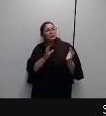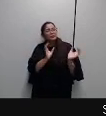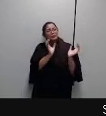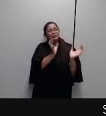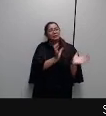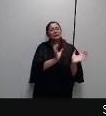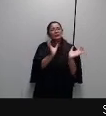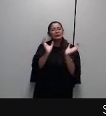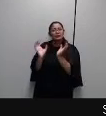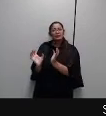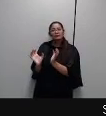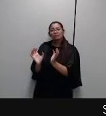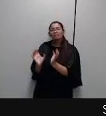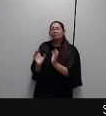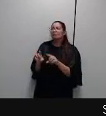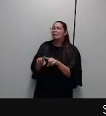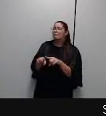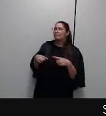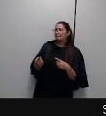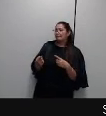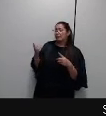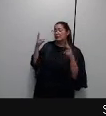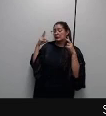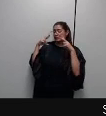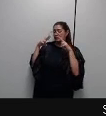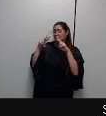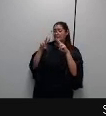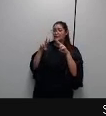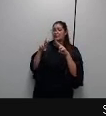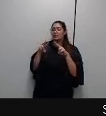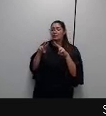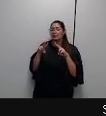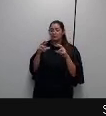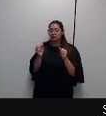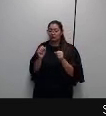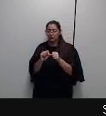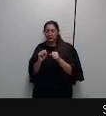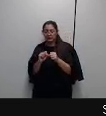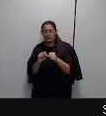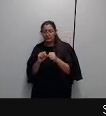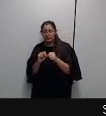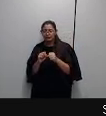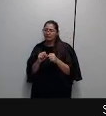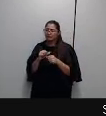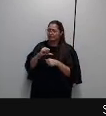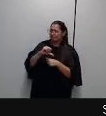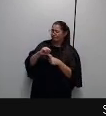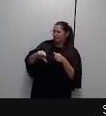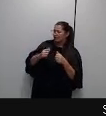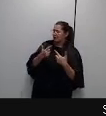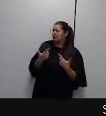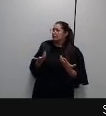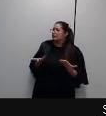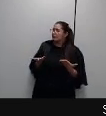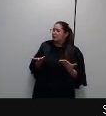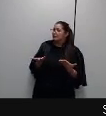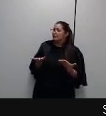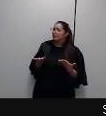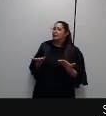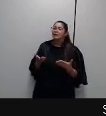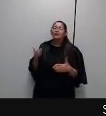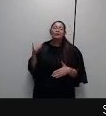mais do ponto de vista o efeito prático não não não se alteraria acha daquele julgado